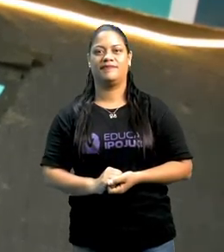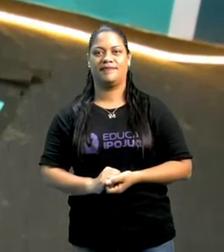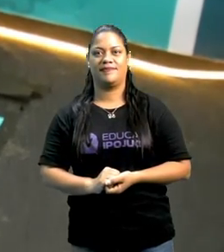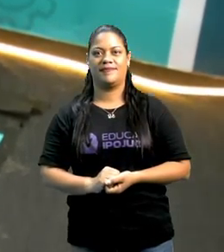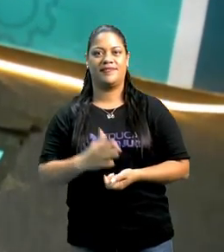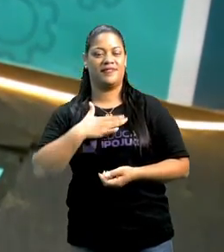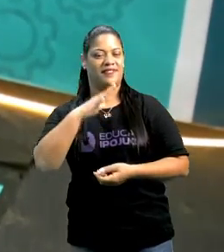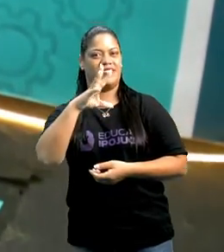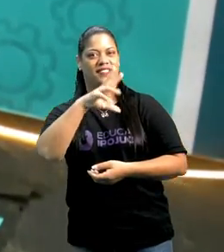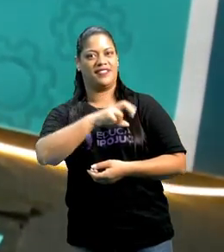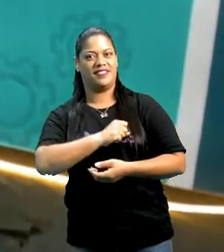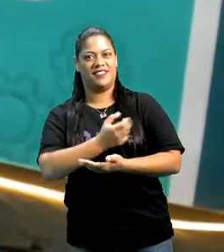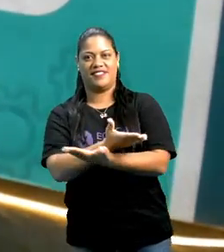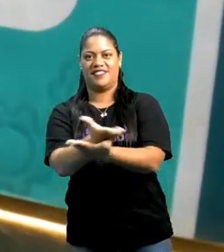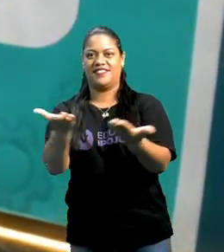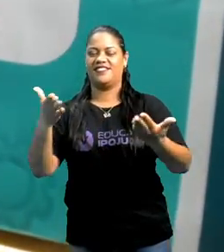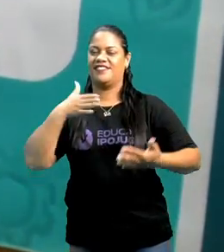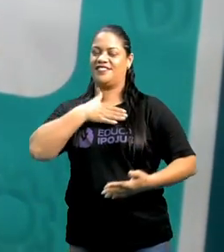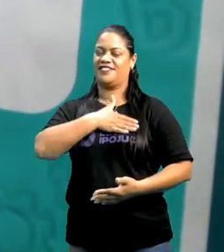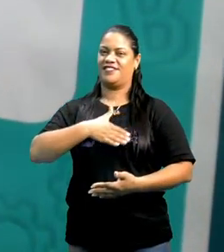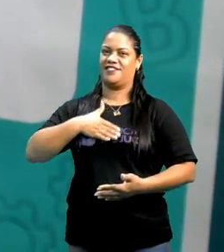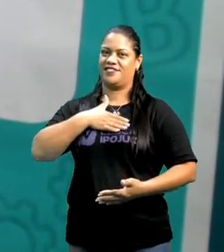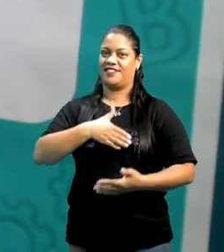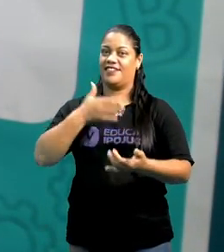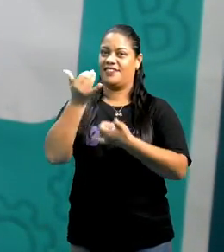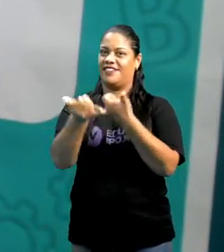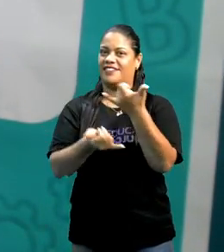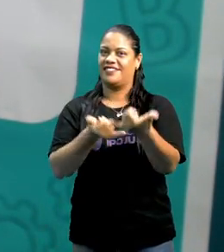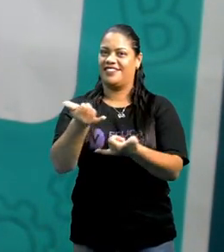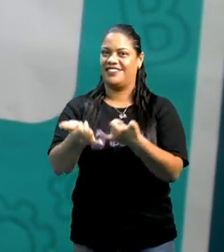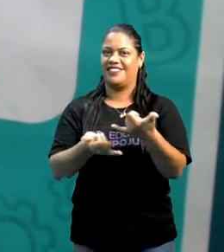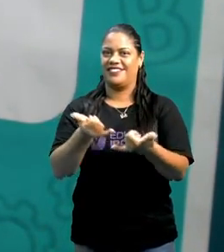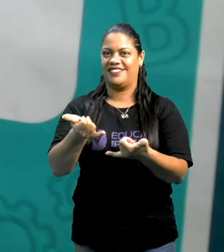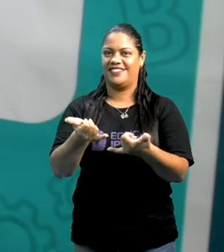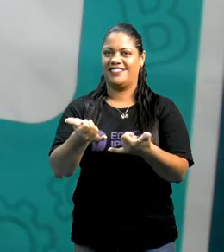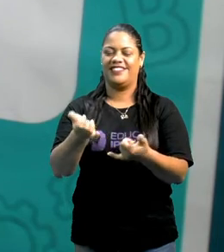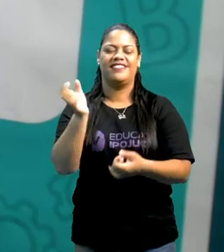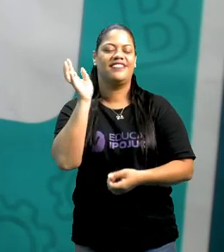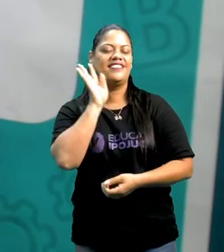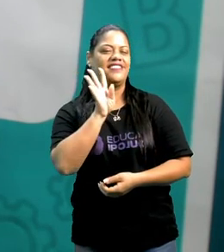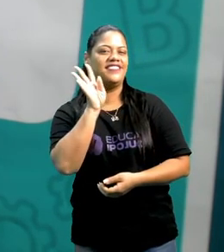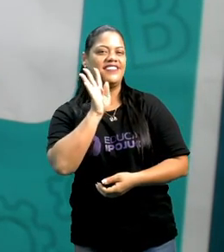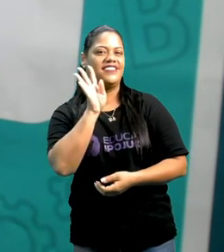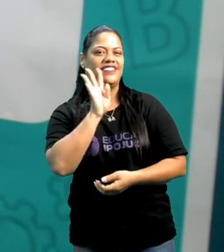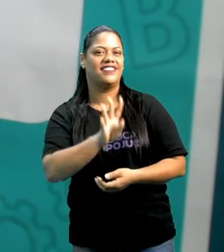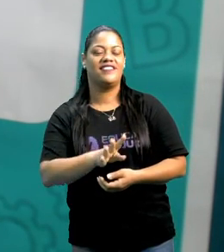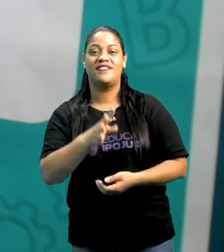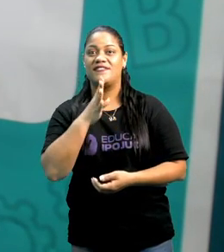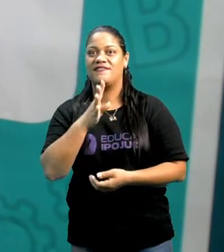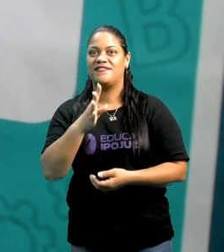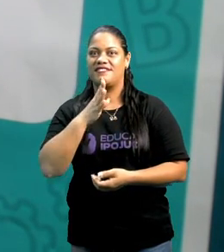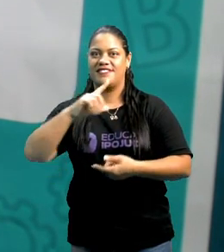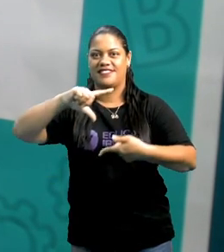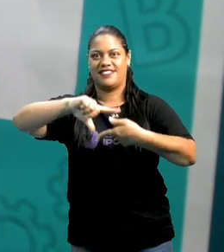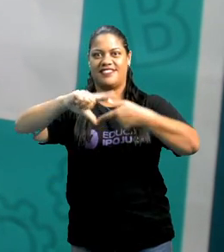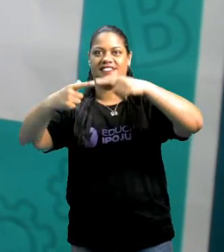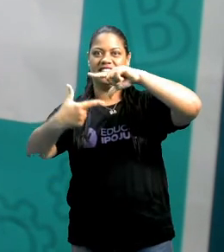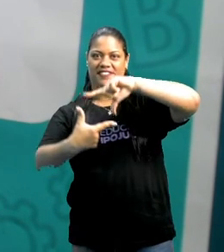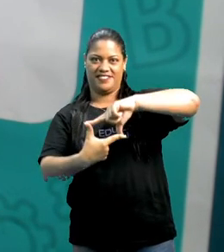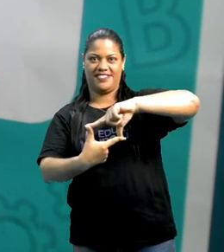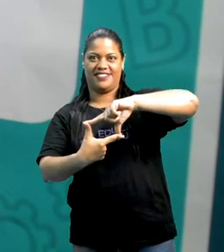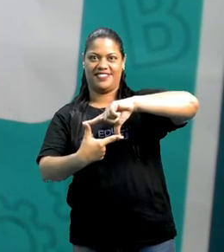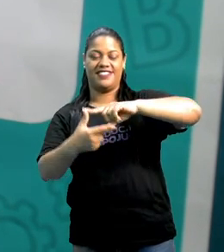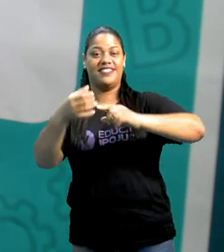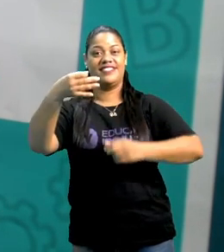aí, meus amores, gostaram da nossa brincadeirinha? Bem legal, conhecendo as formas